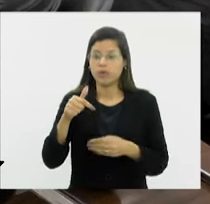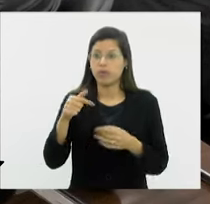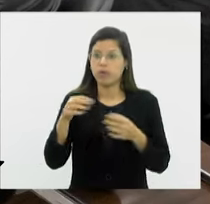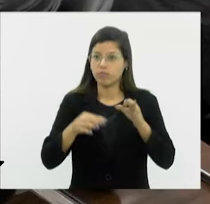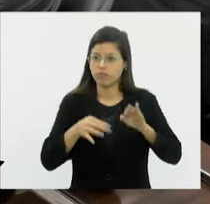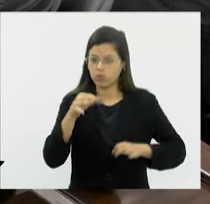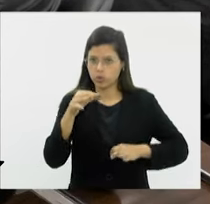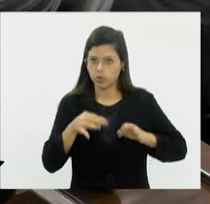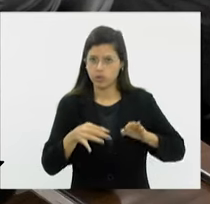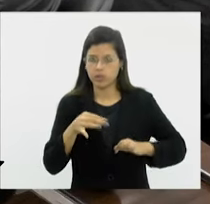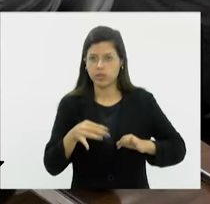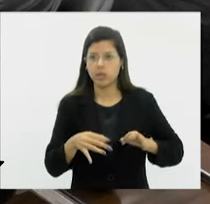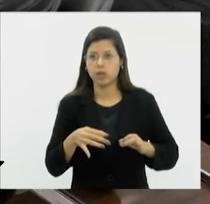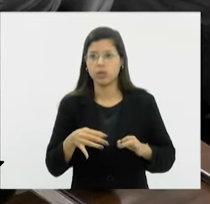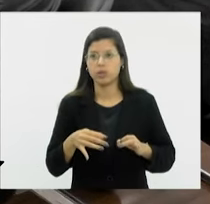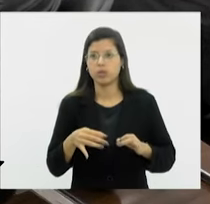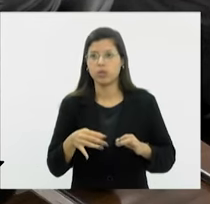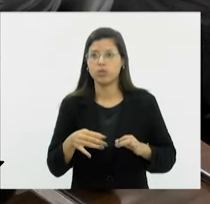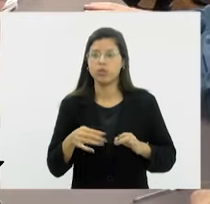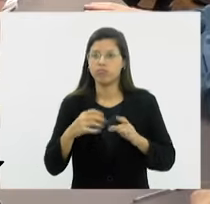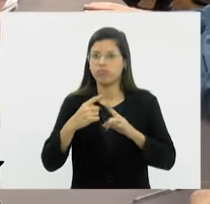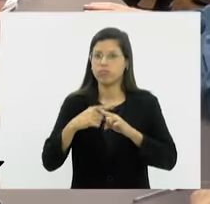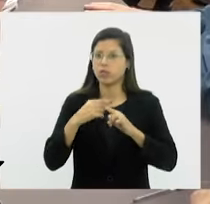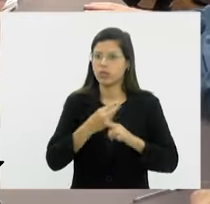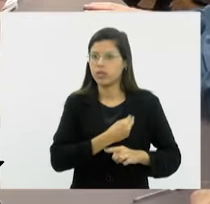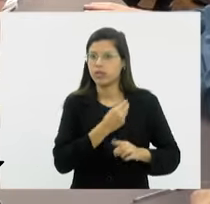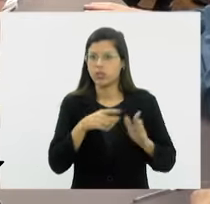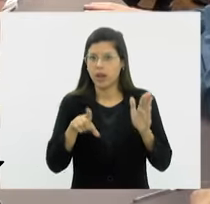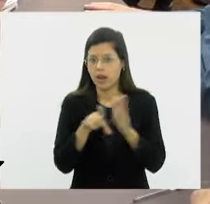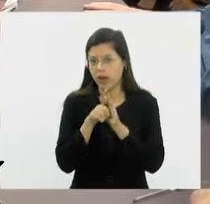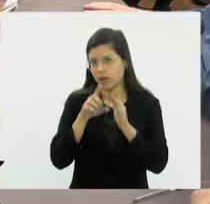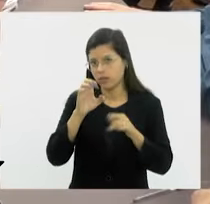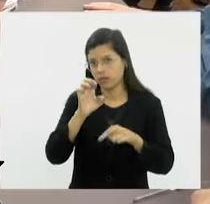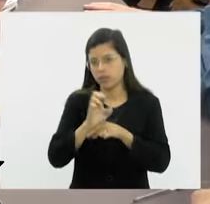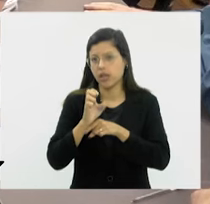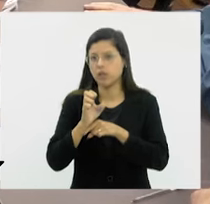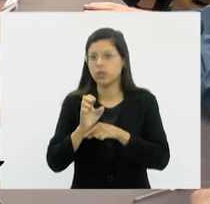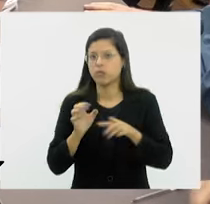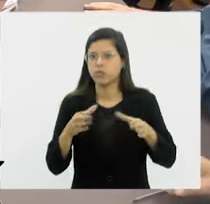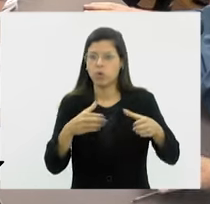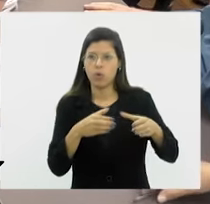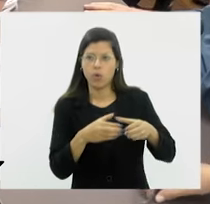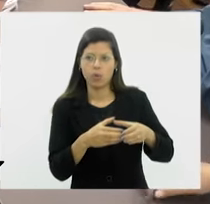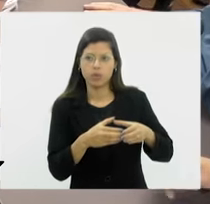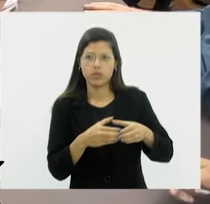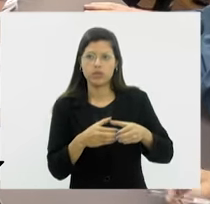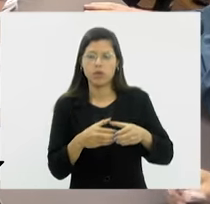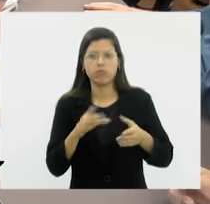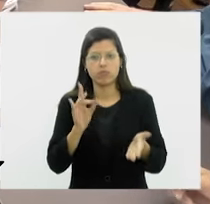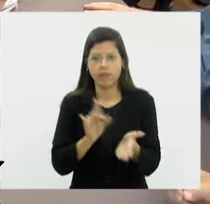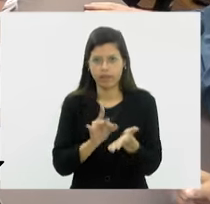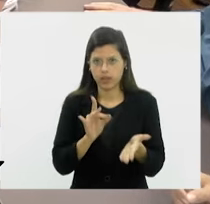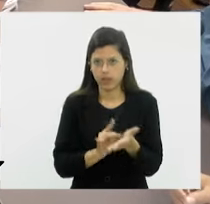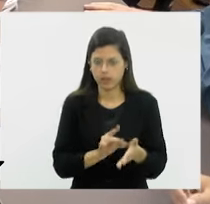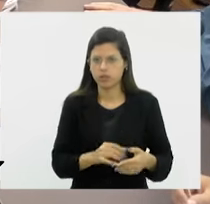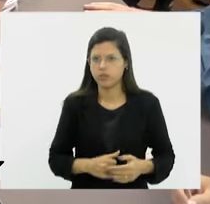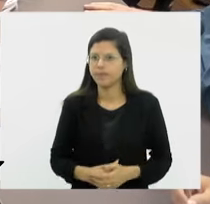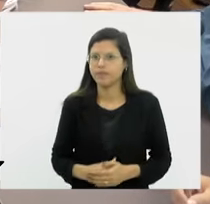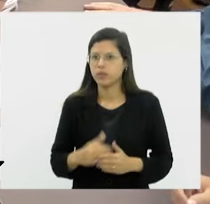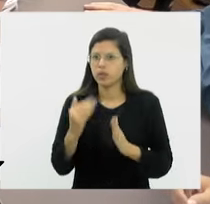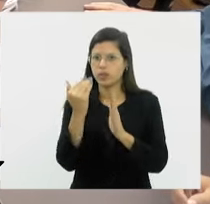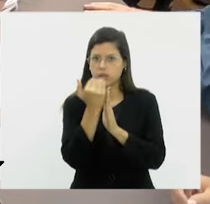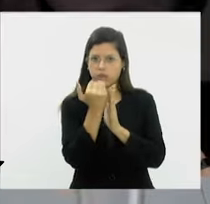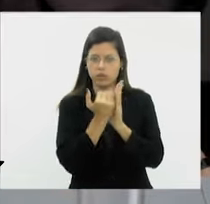porque existe a lei estadual que criou a Comissão da Verdade. E este programa,